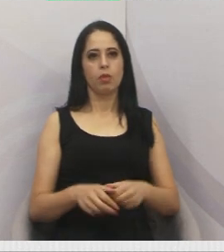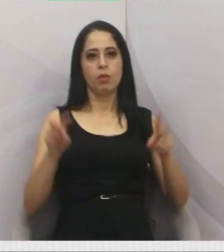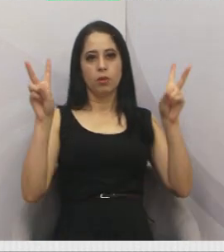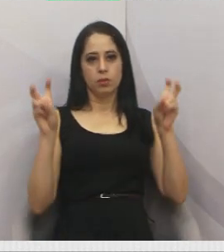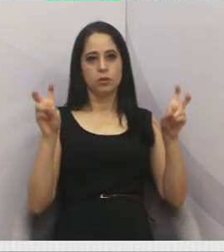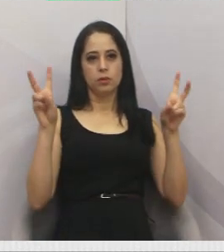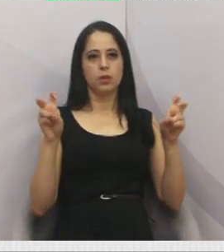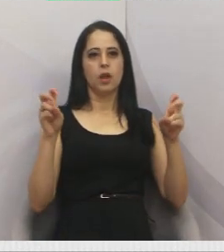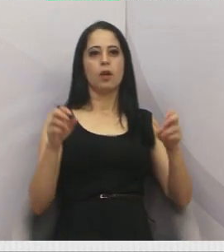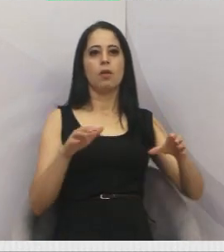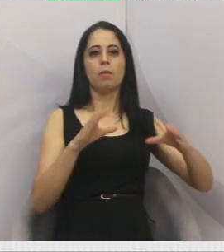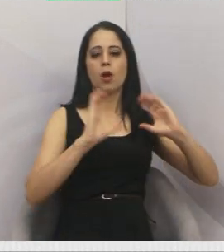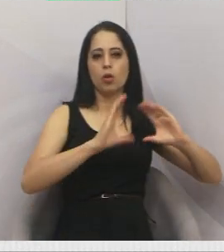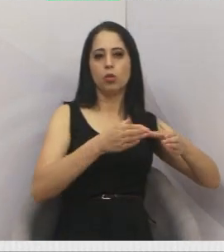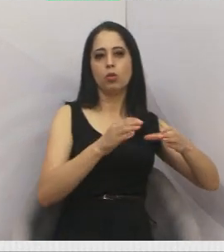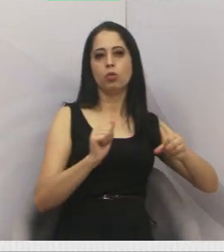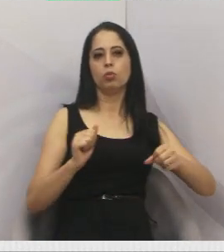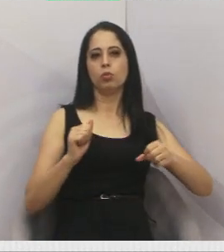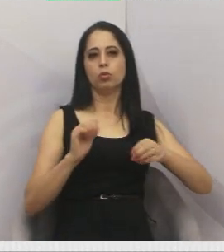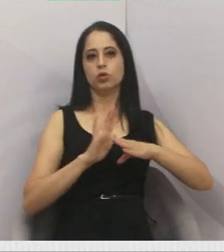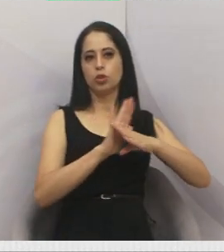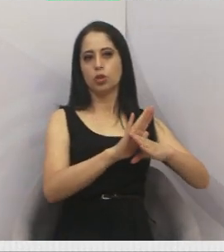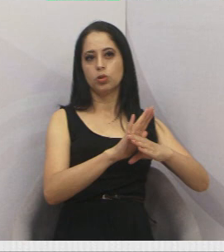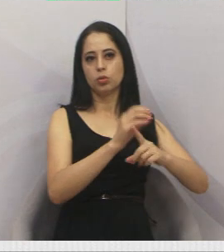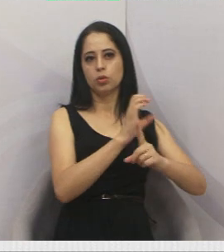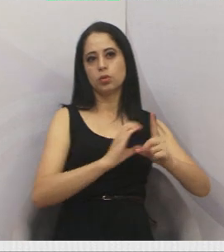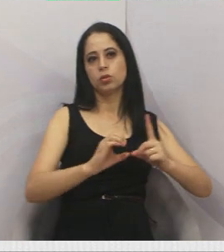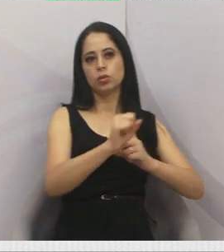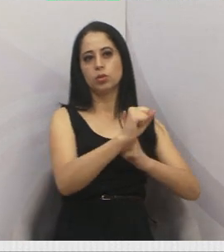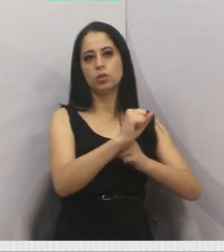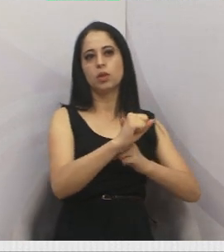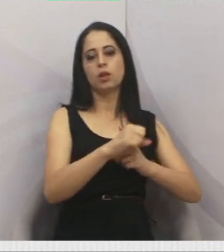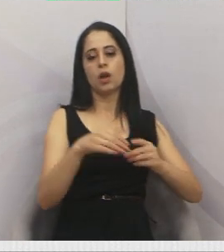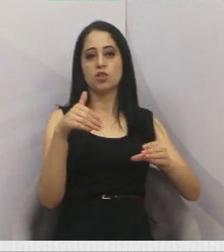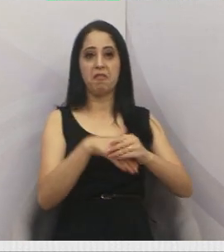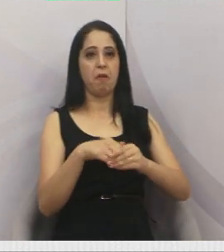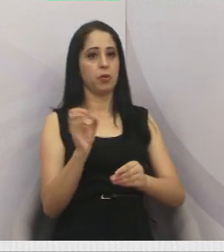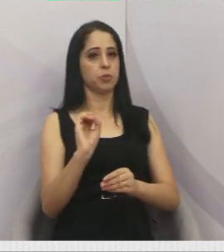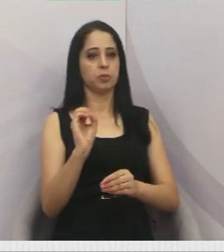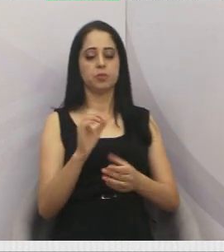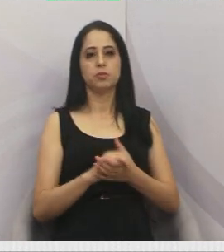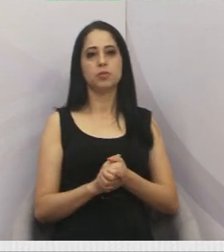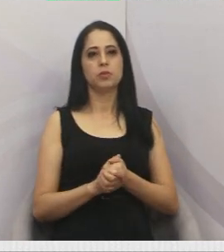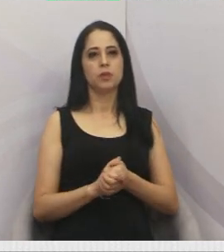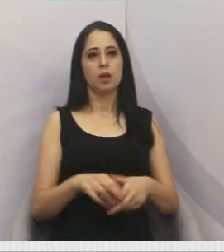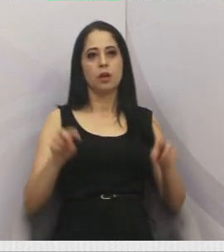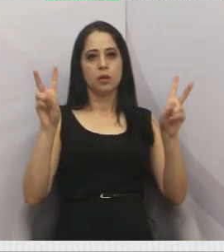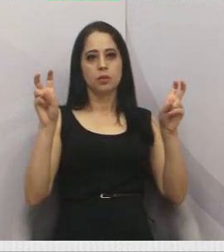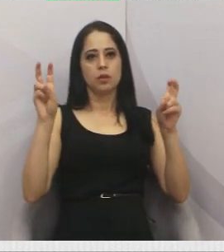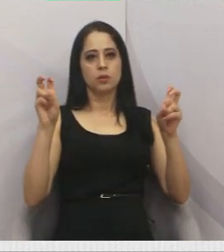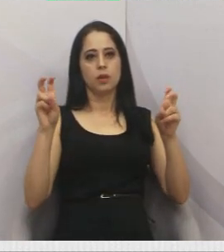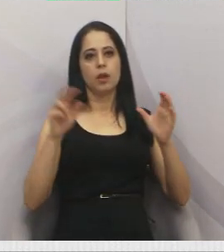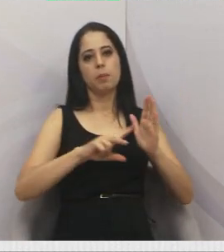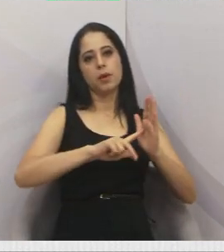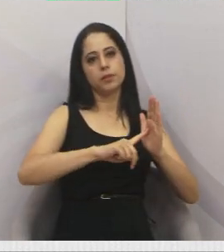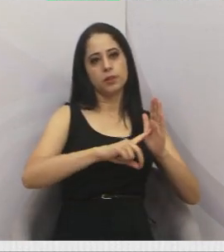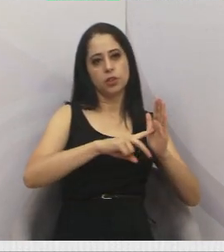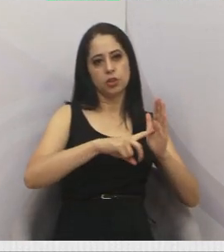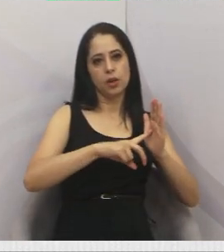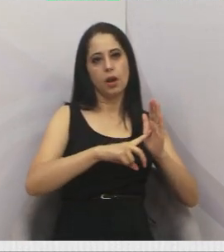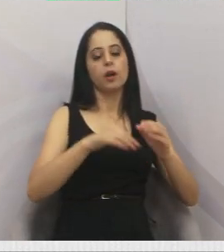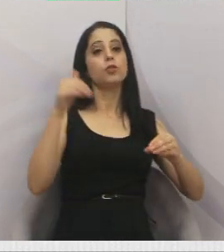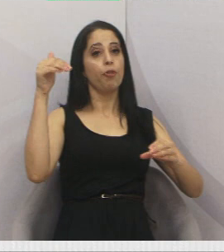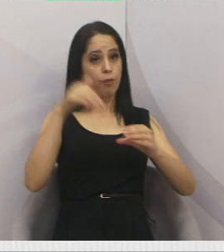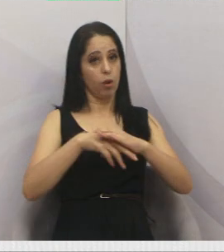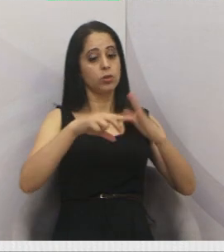Segmento movimentos populares e ou coletivos, voto em branco. Segmento entidade classe sindical, um voto para